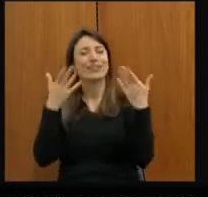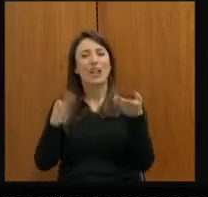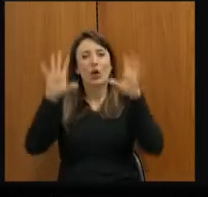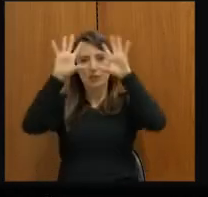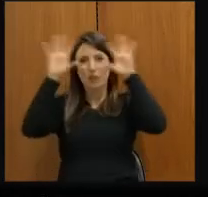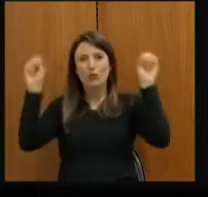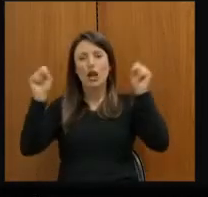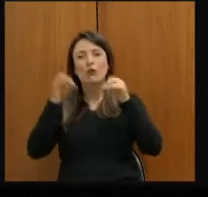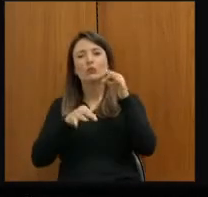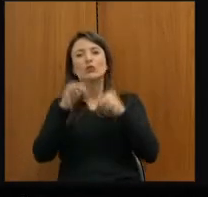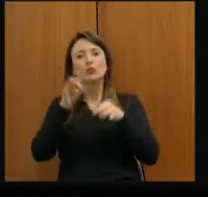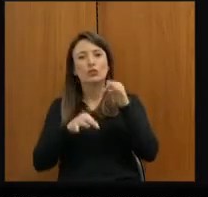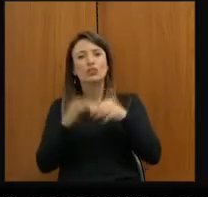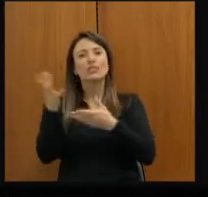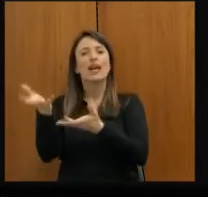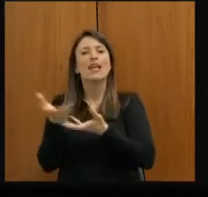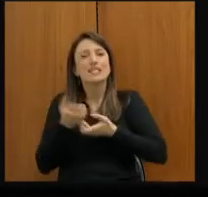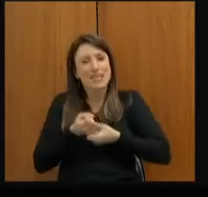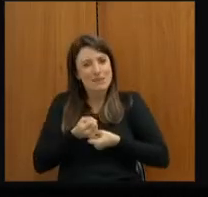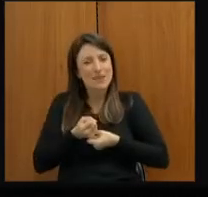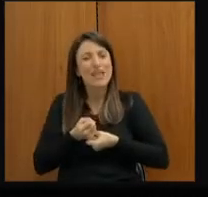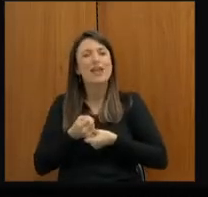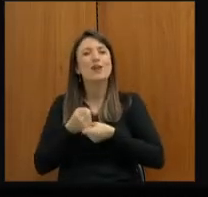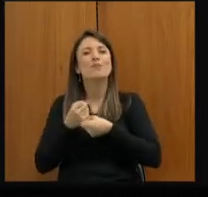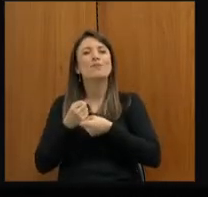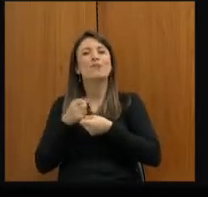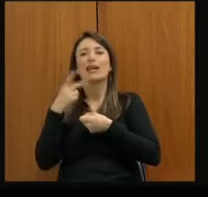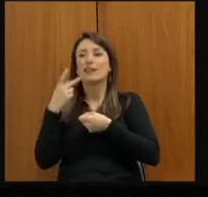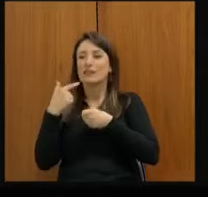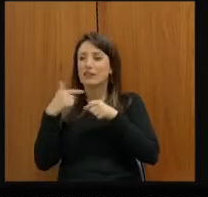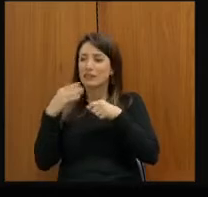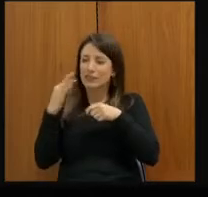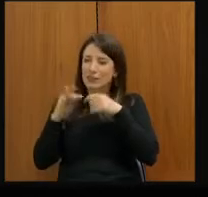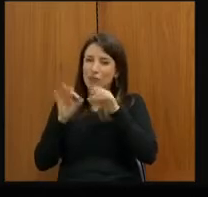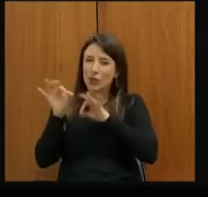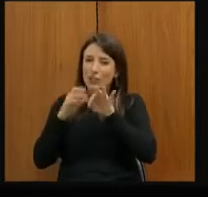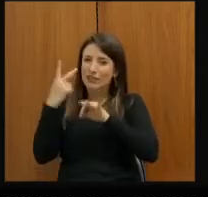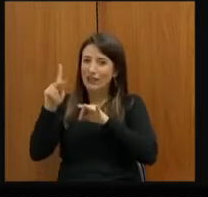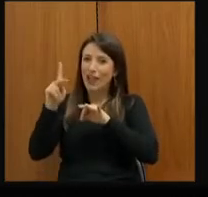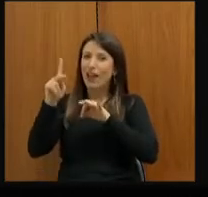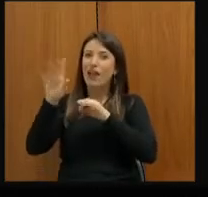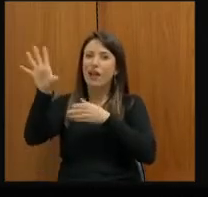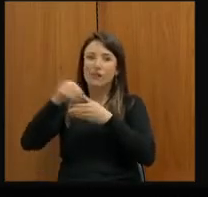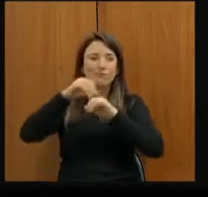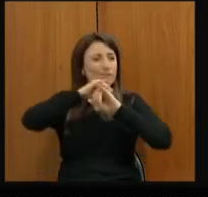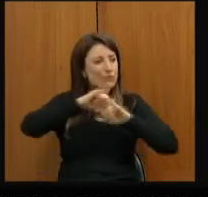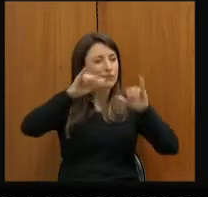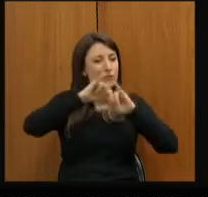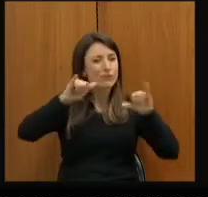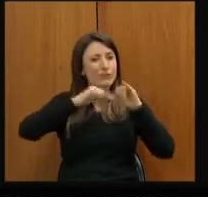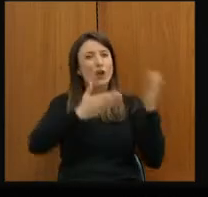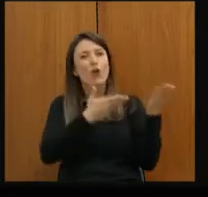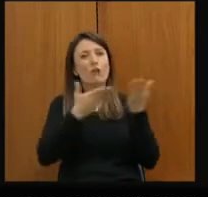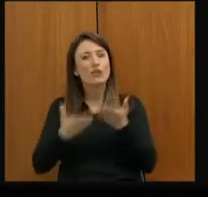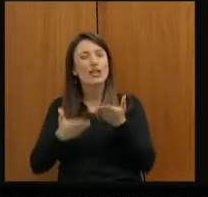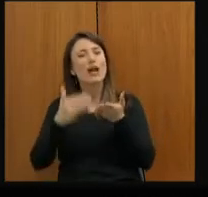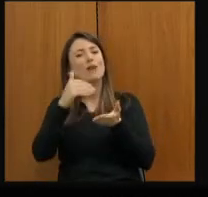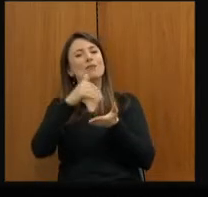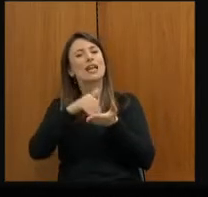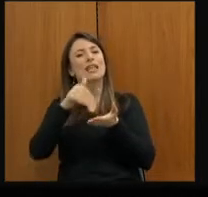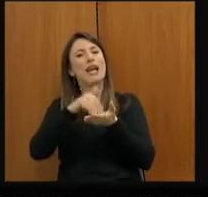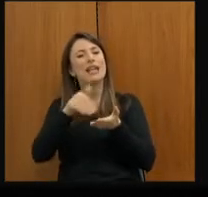Justiça A recebeu para divulgação desse trabalho convidamos a Secretaria de Estado para que conosco